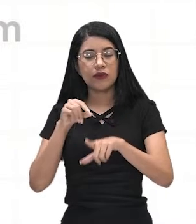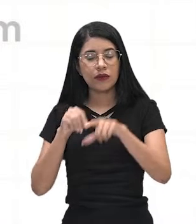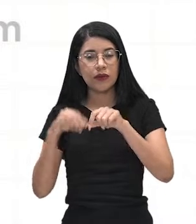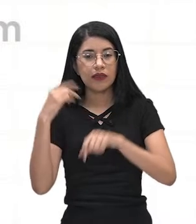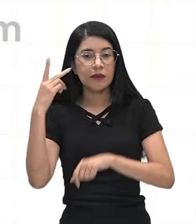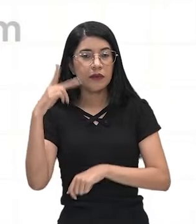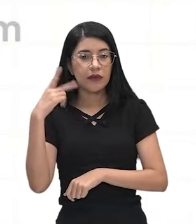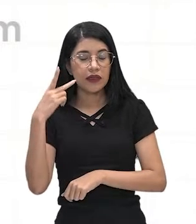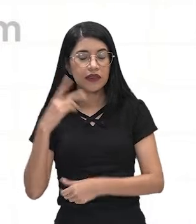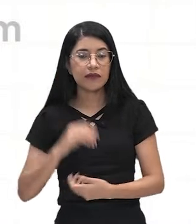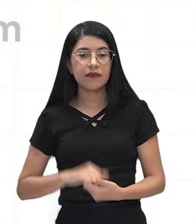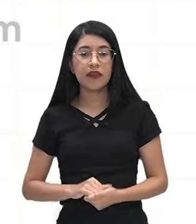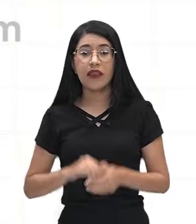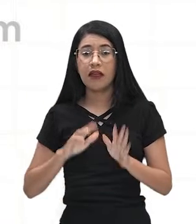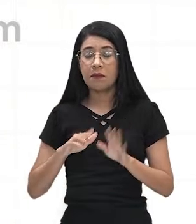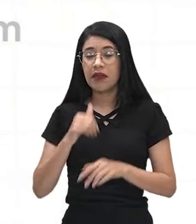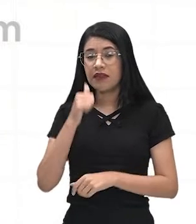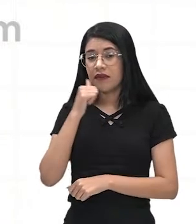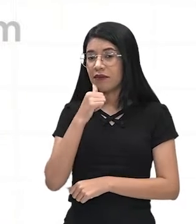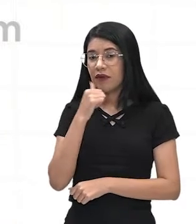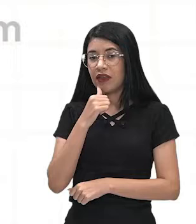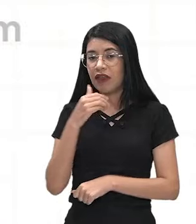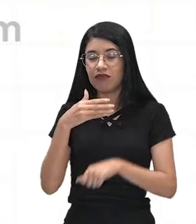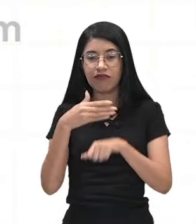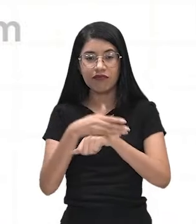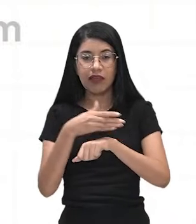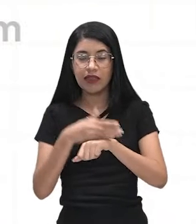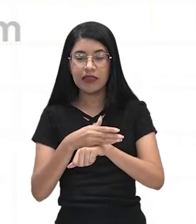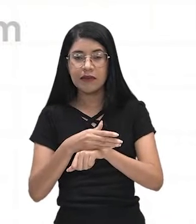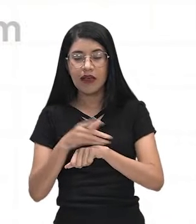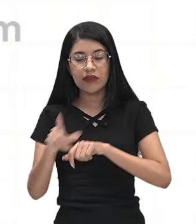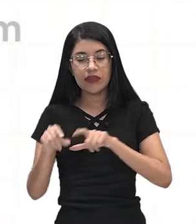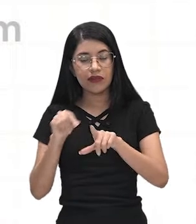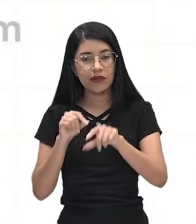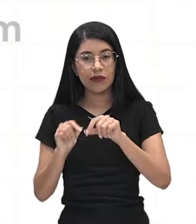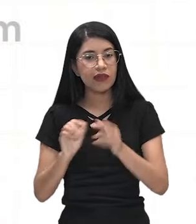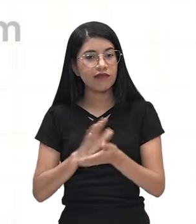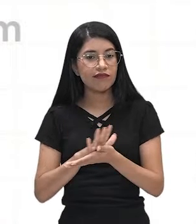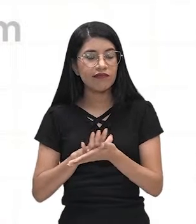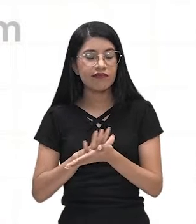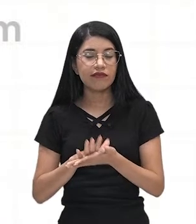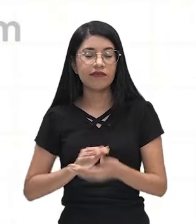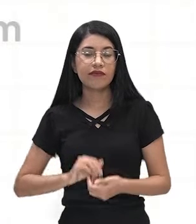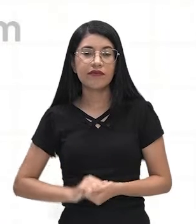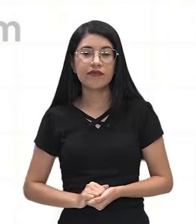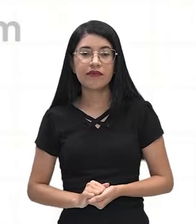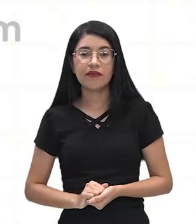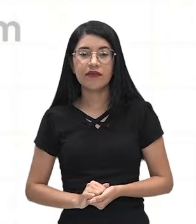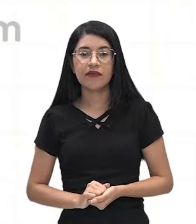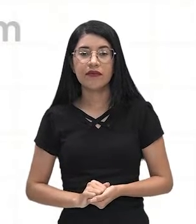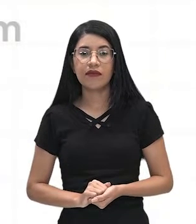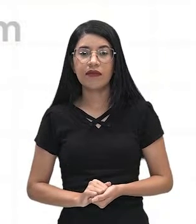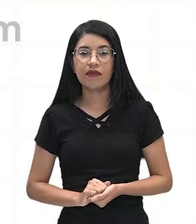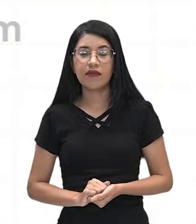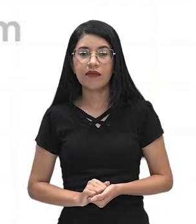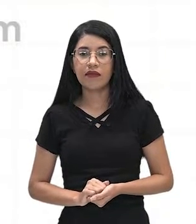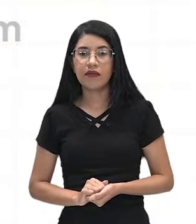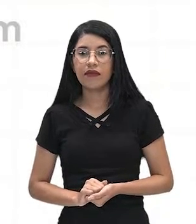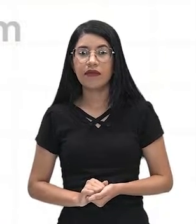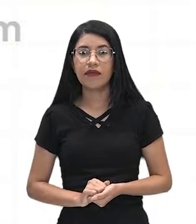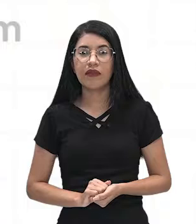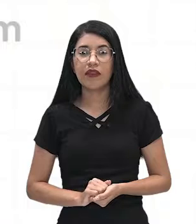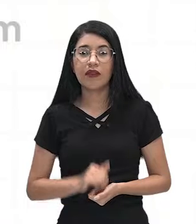A mulher não participava das tomadas de decisão. Infelizmente, as mulheres não